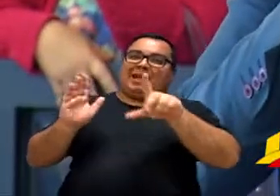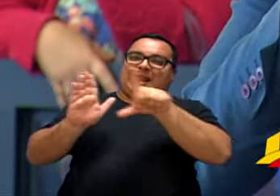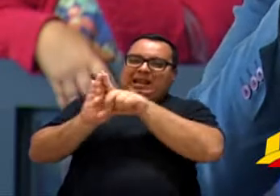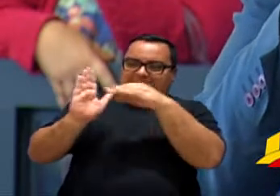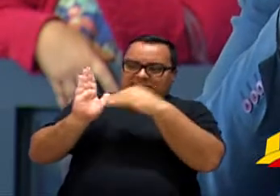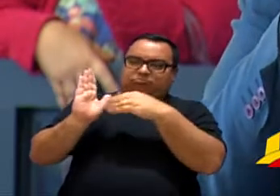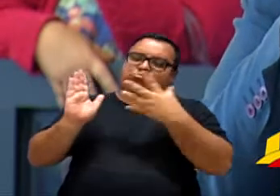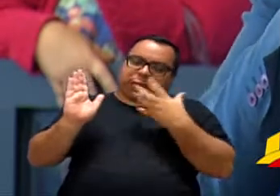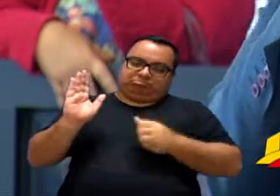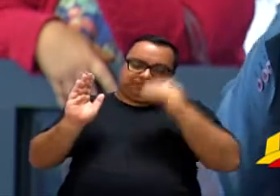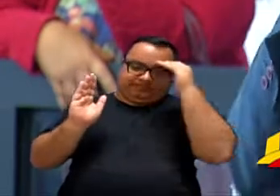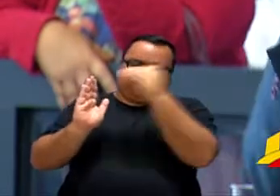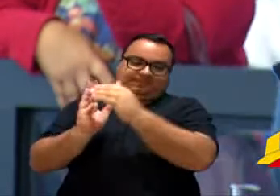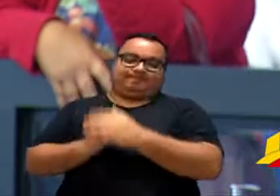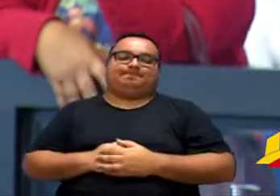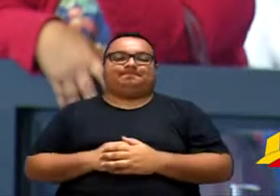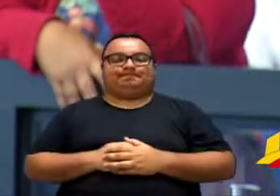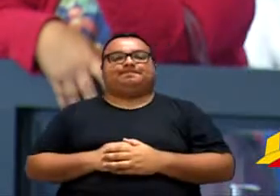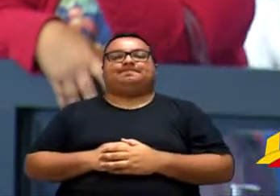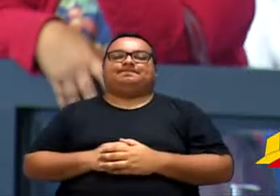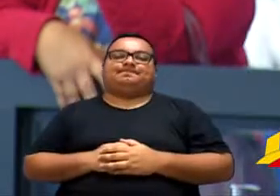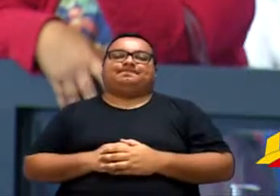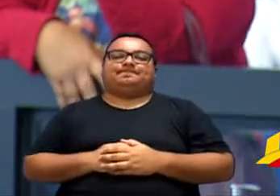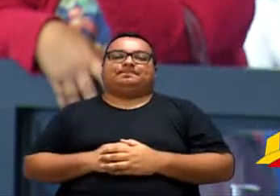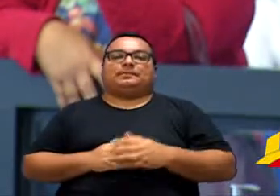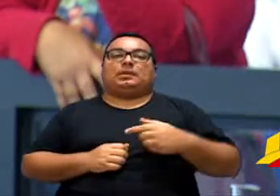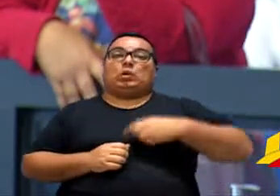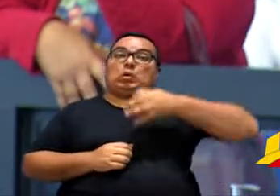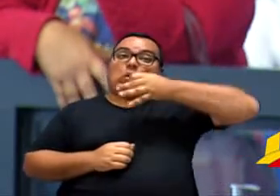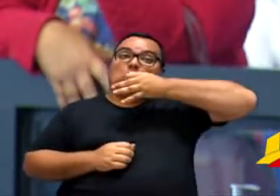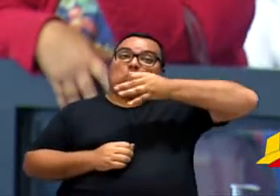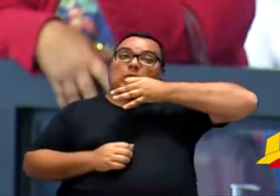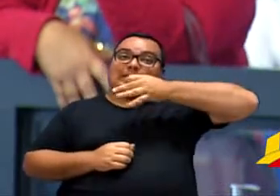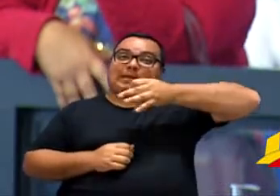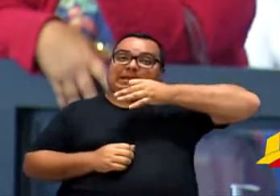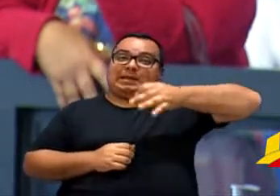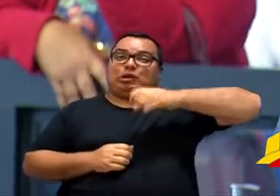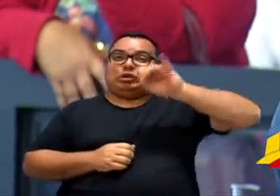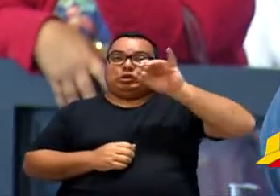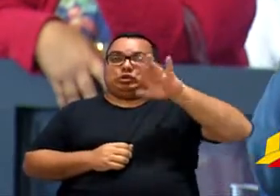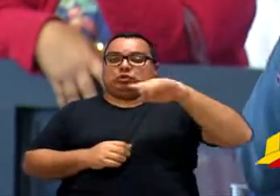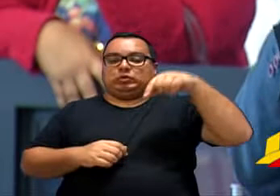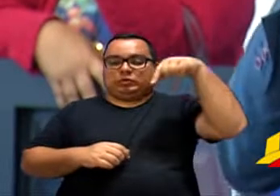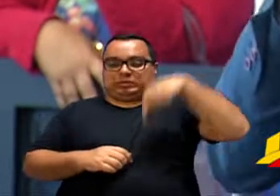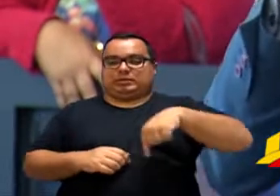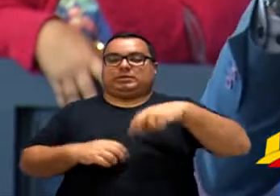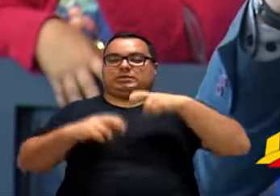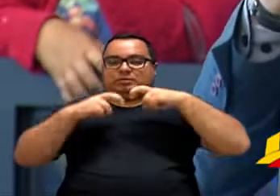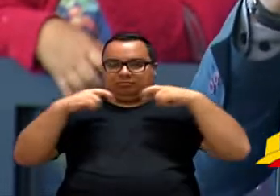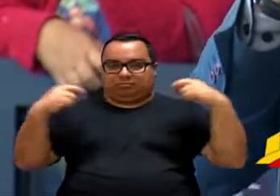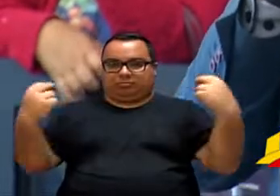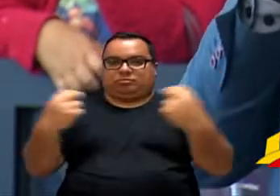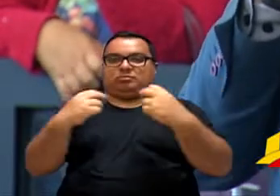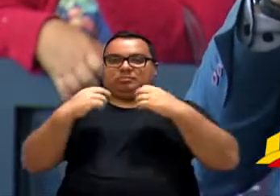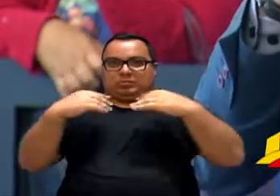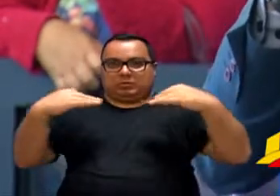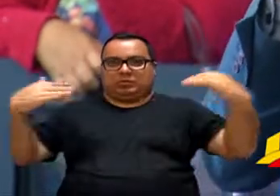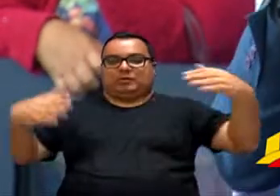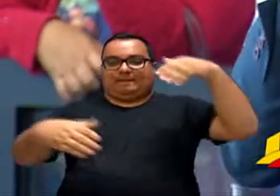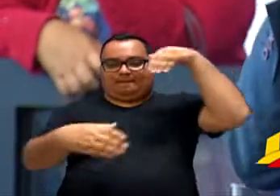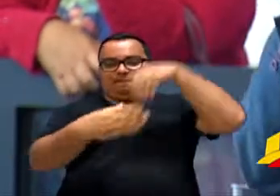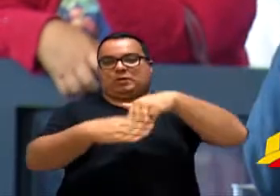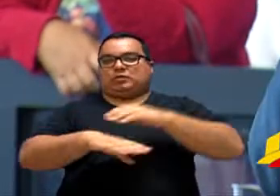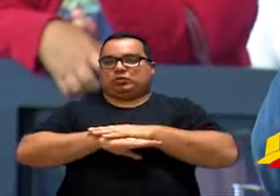técnicas novamente a opinião dos vereadores e vereadoras tem que ser dada no plenário no voto